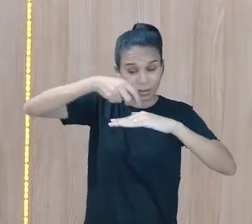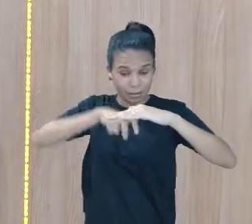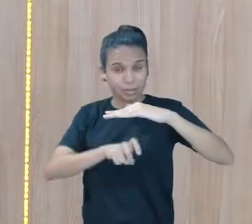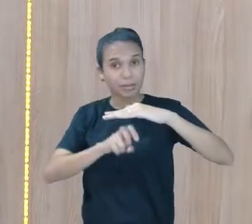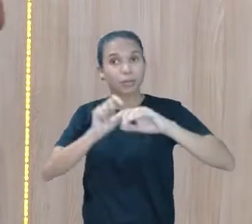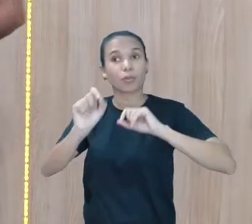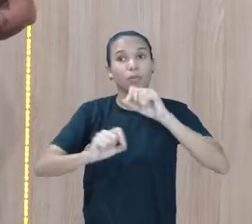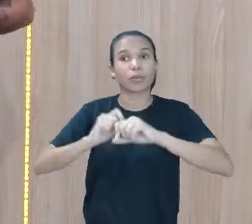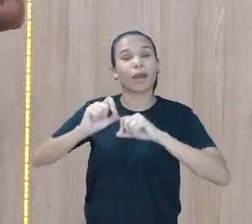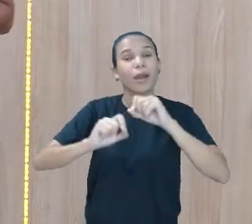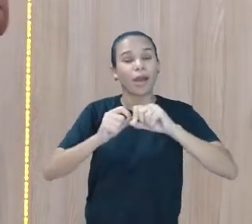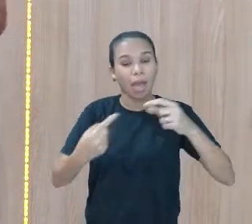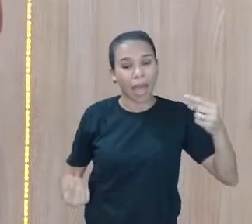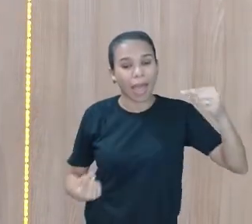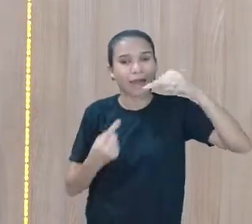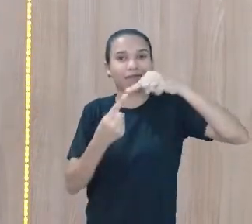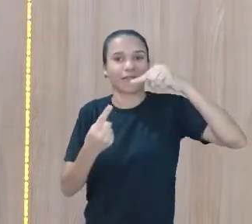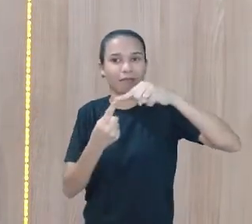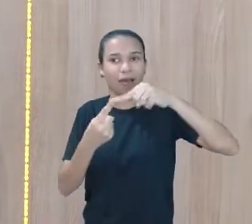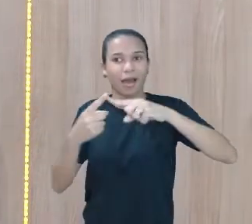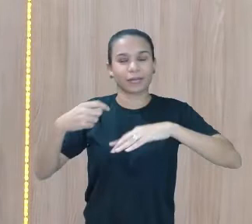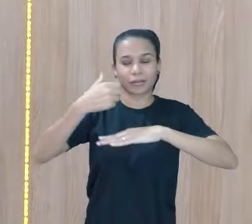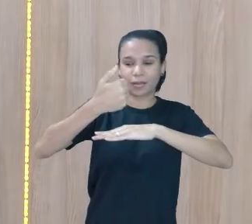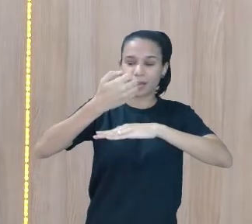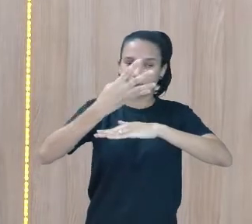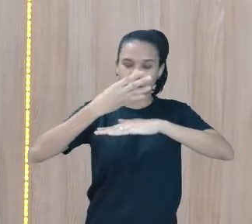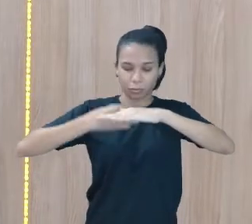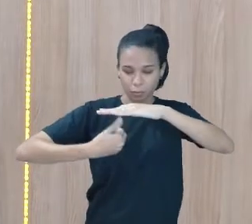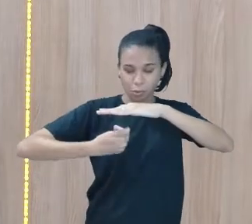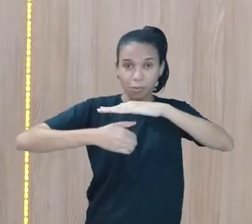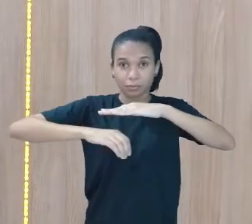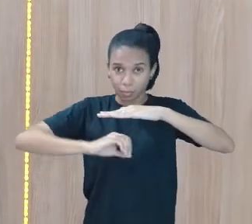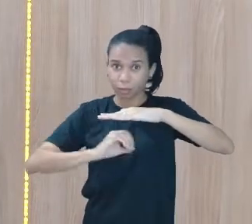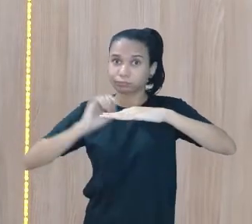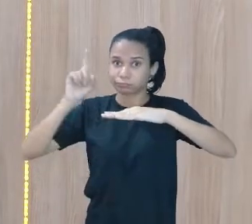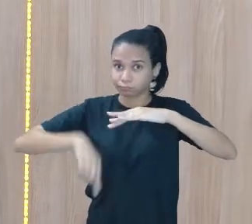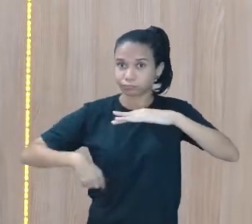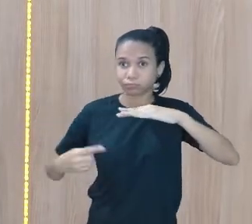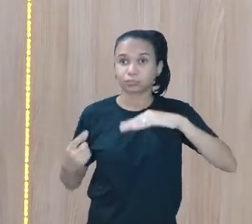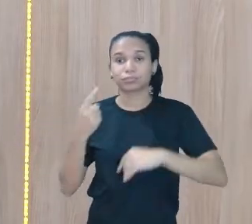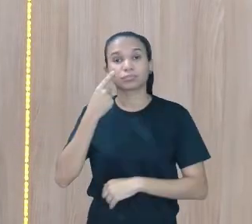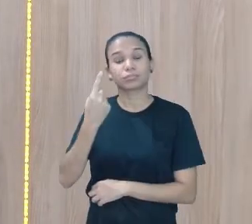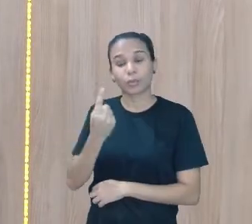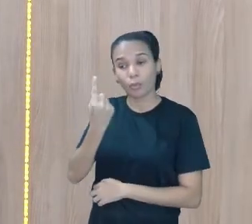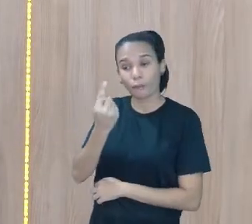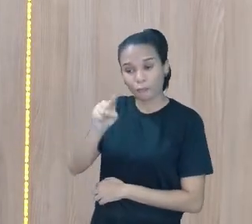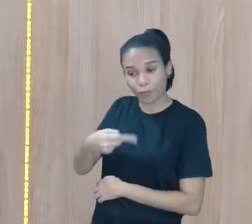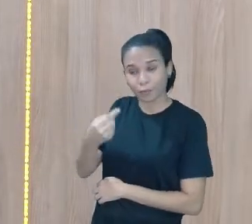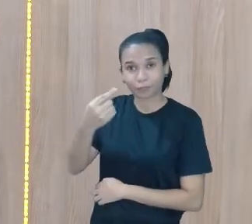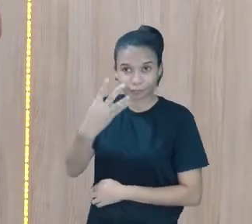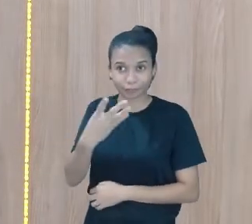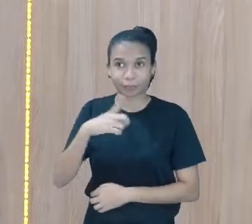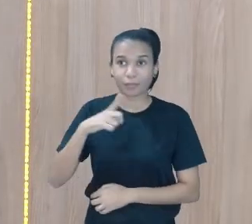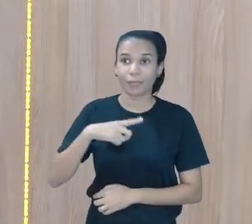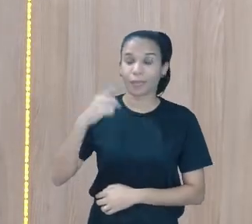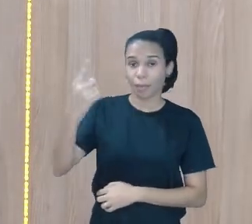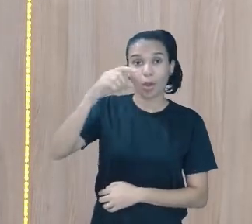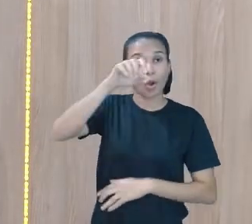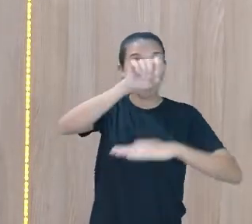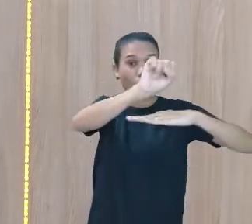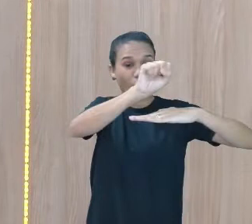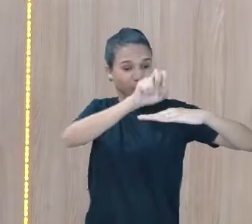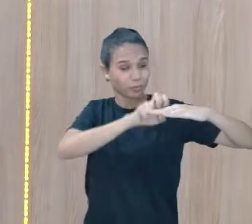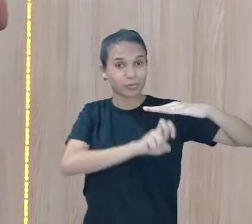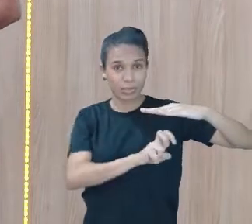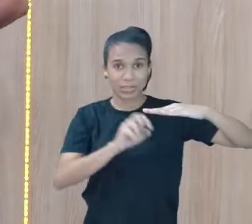sobre 5, é equivalente à fração 14 sobre 10, que vai estar aqui em 1,4. A fração